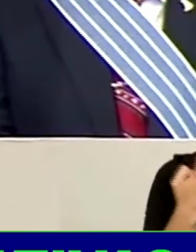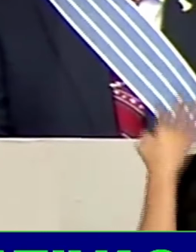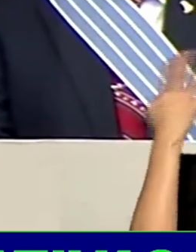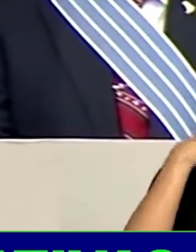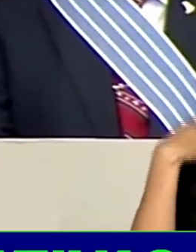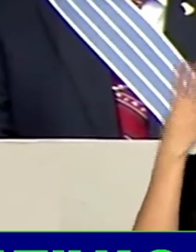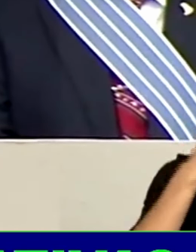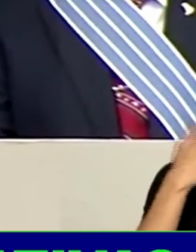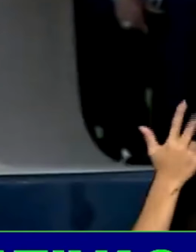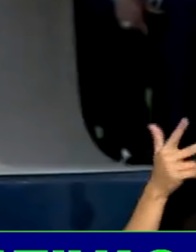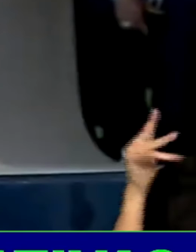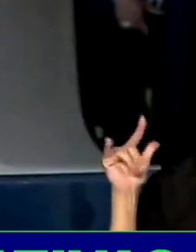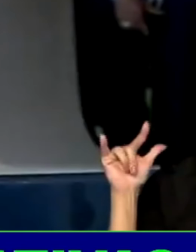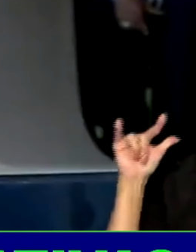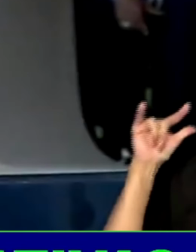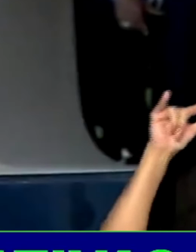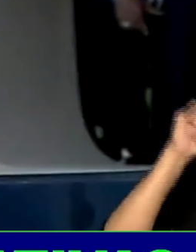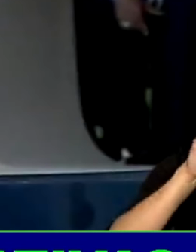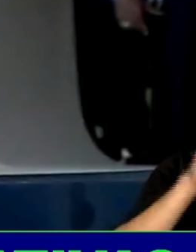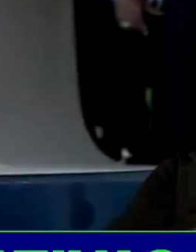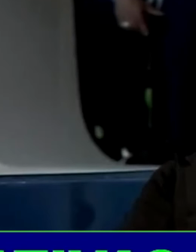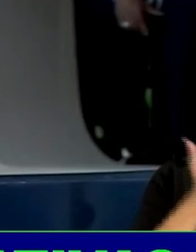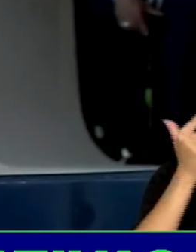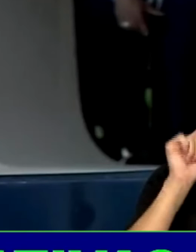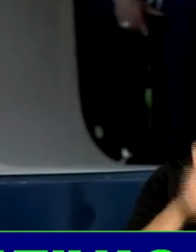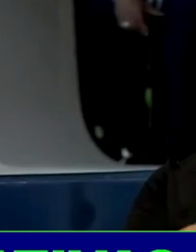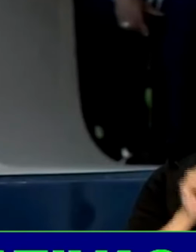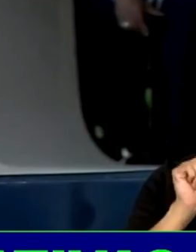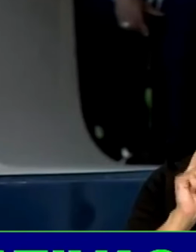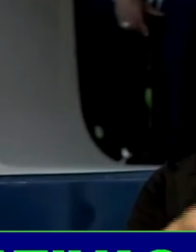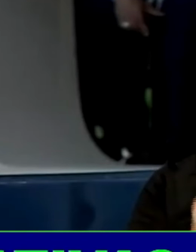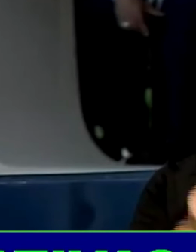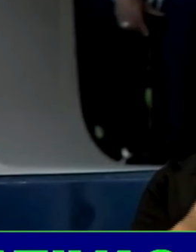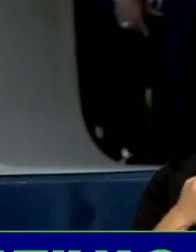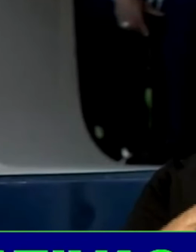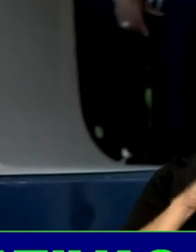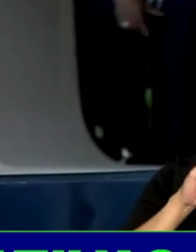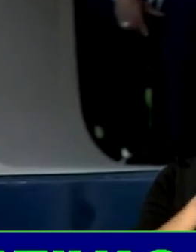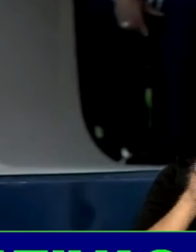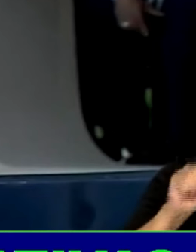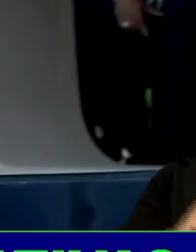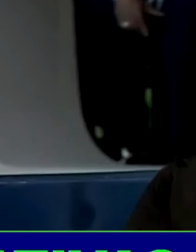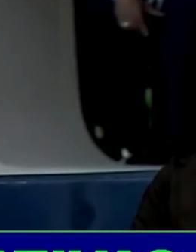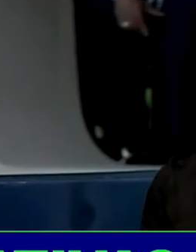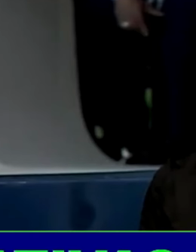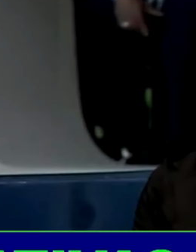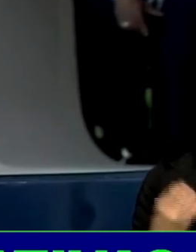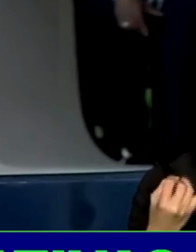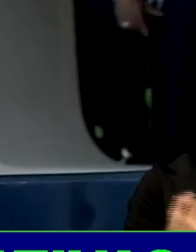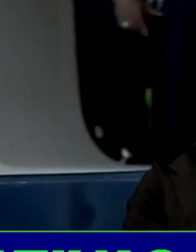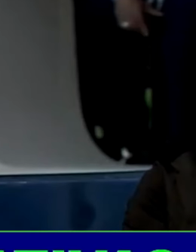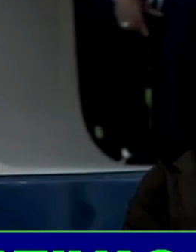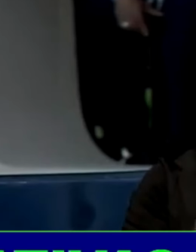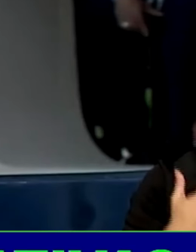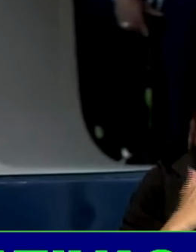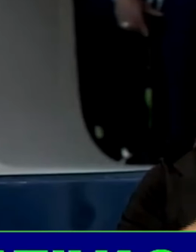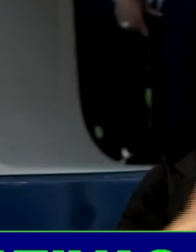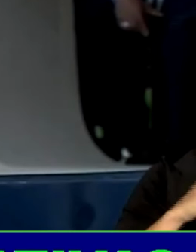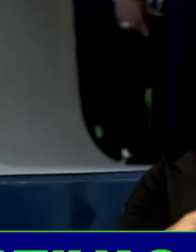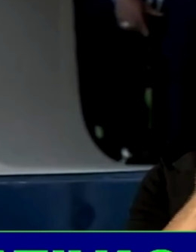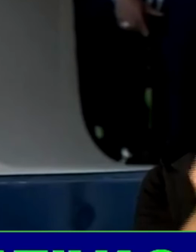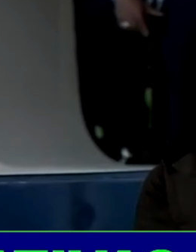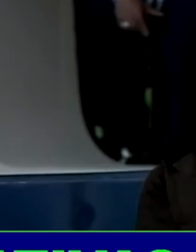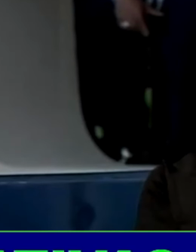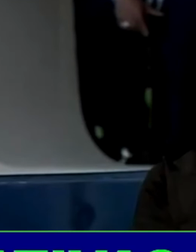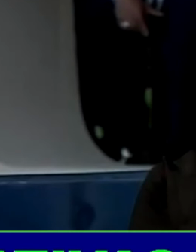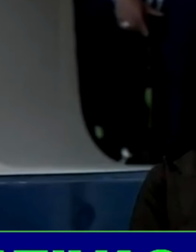brigadeiro disseram à PF que o então presidente Jair Bolsonaro apresentou minuta de decreto para um estado de sítio, mas que a ideia teria sido contestada por